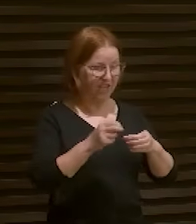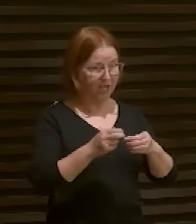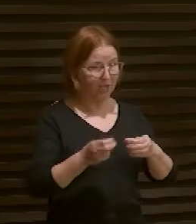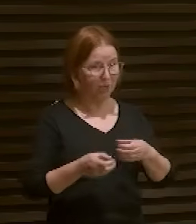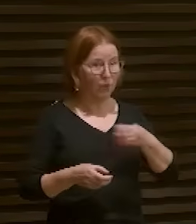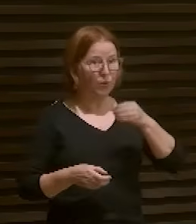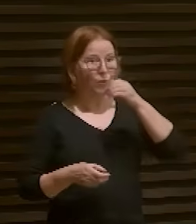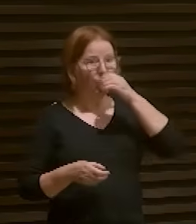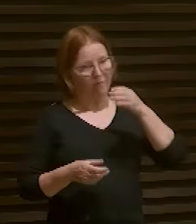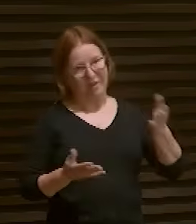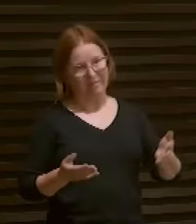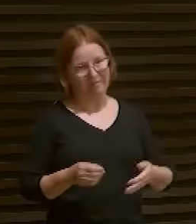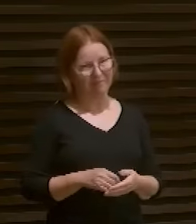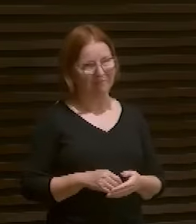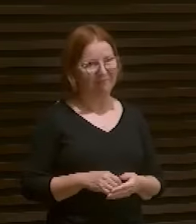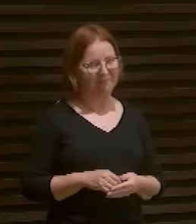Glênio, você vai morrer.